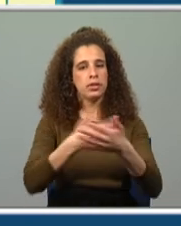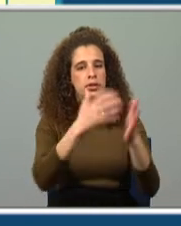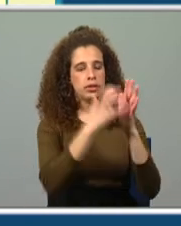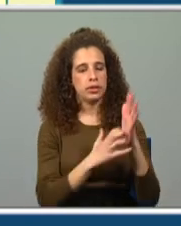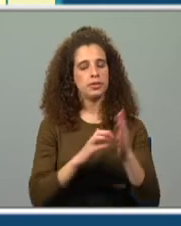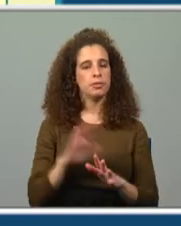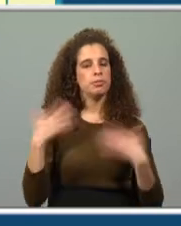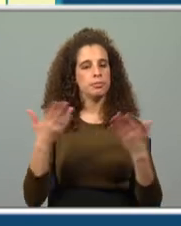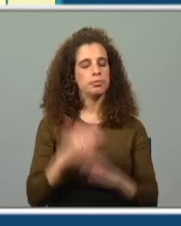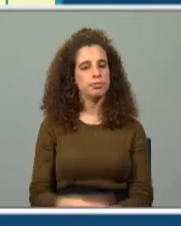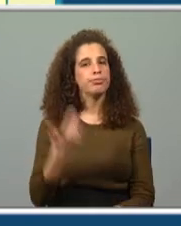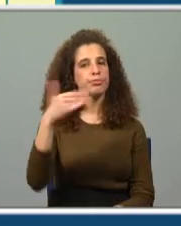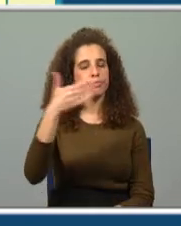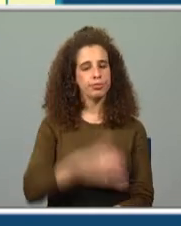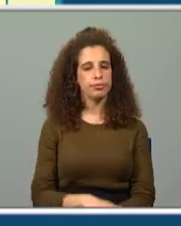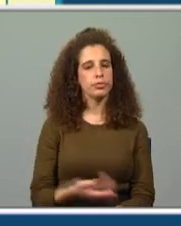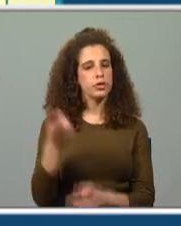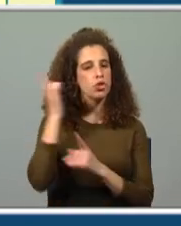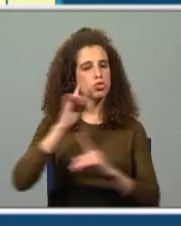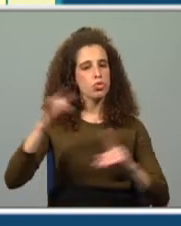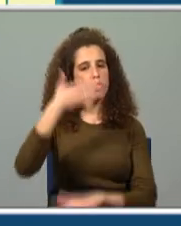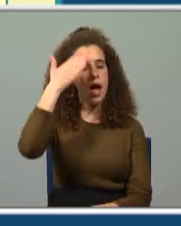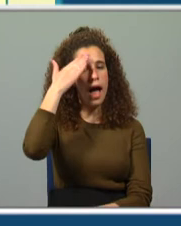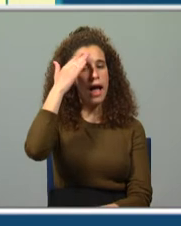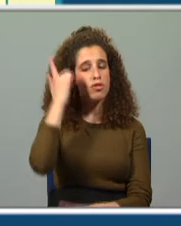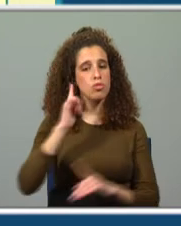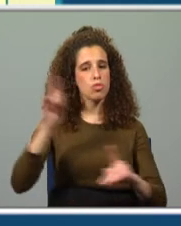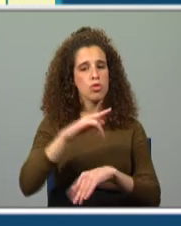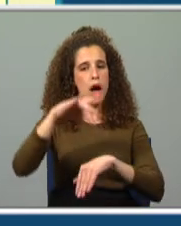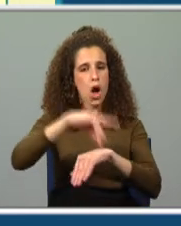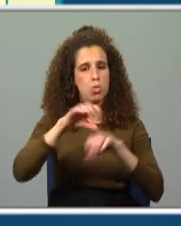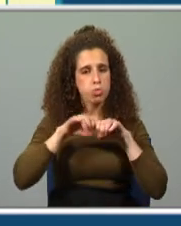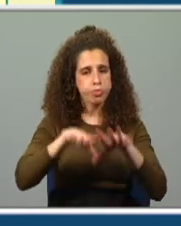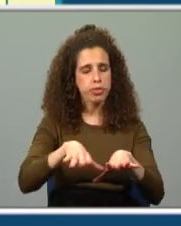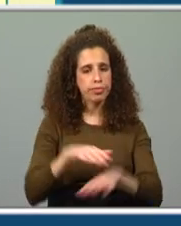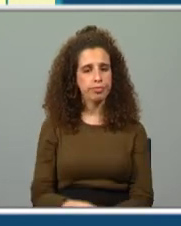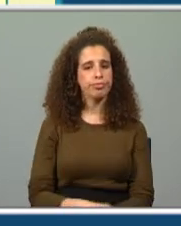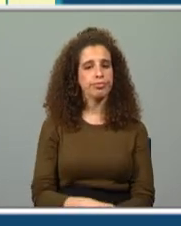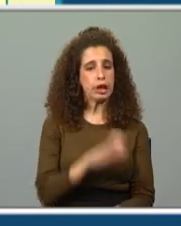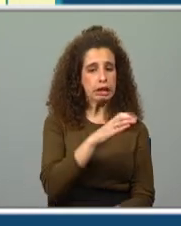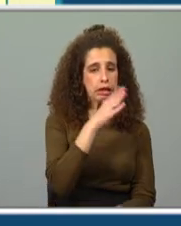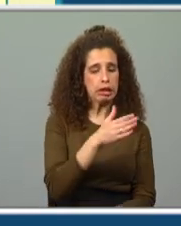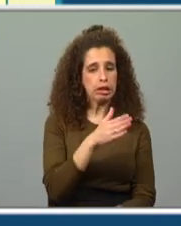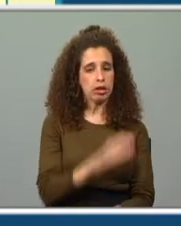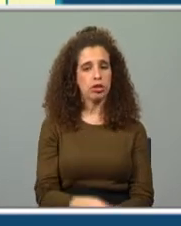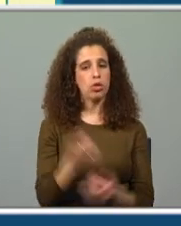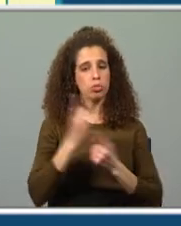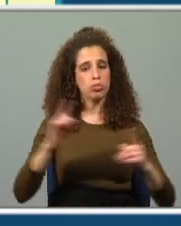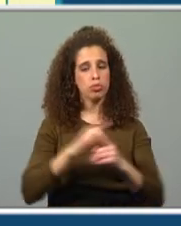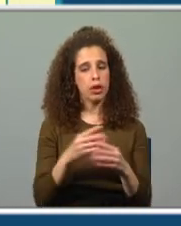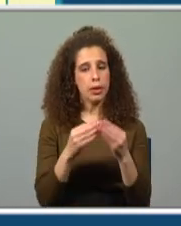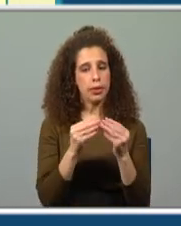texto. Então, qual será a primeira? Os músicos acham que a música está com peste. Celestino diz ao maestro que as notas estão a desaparecer